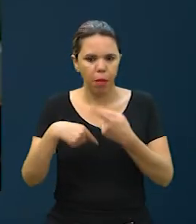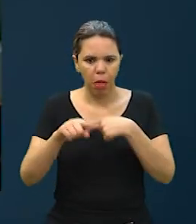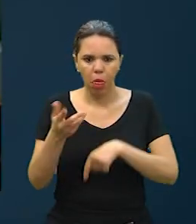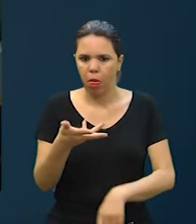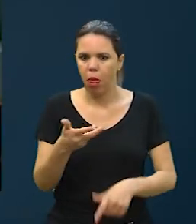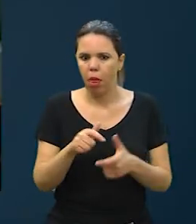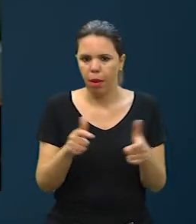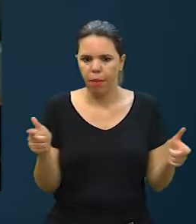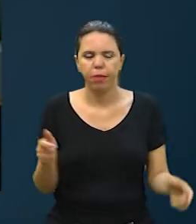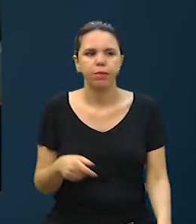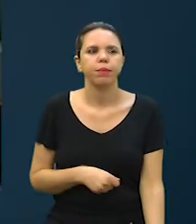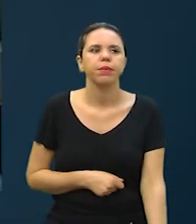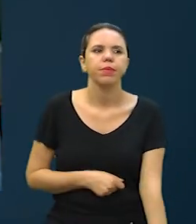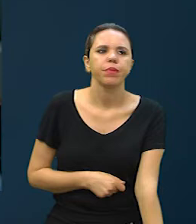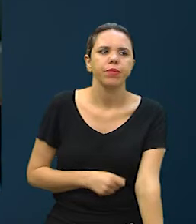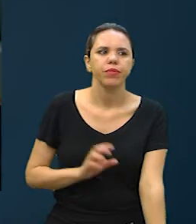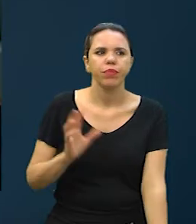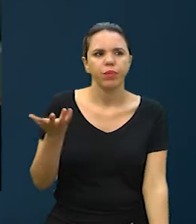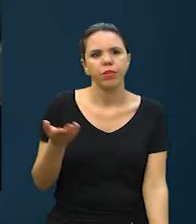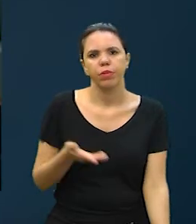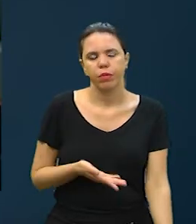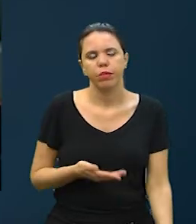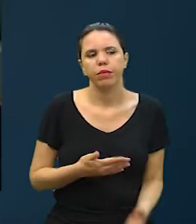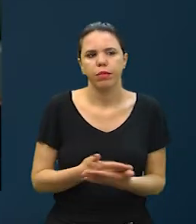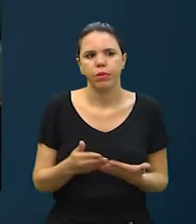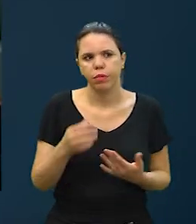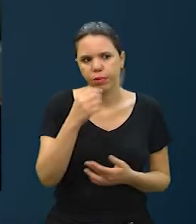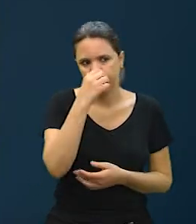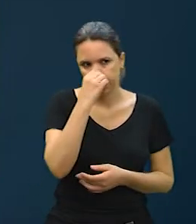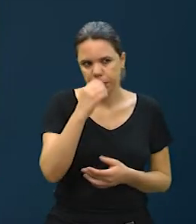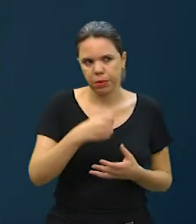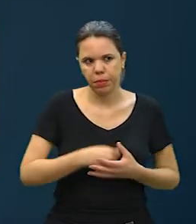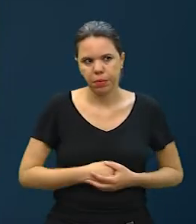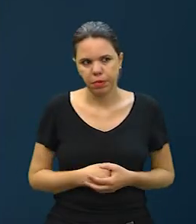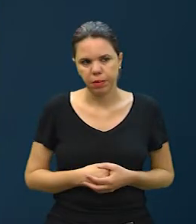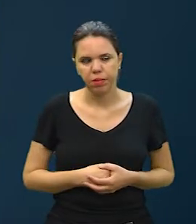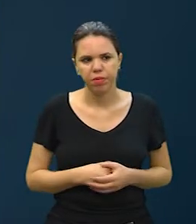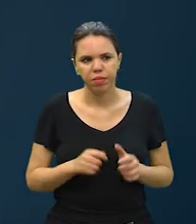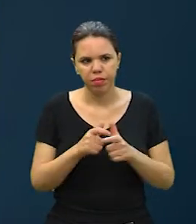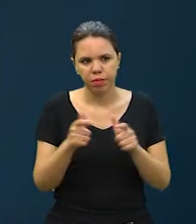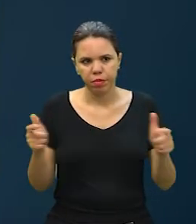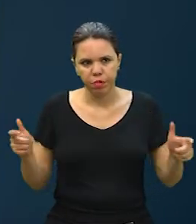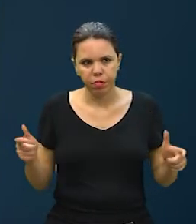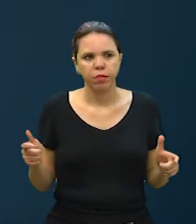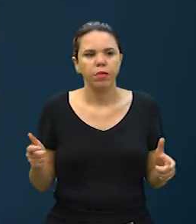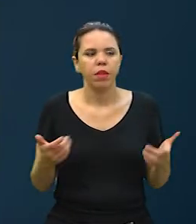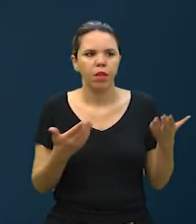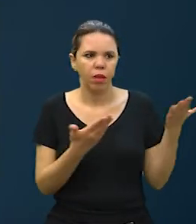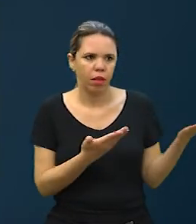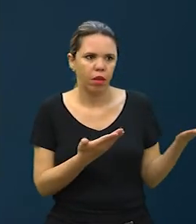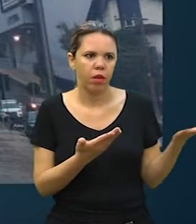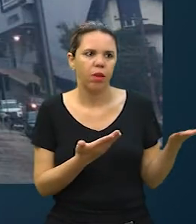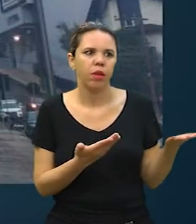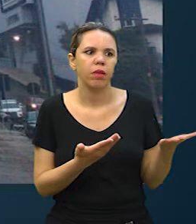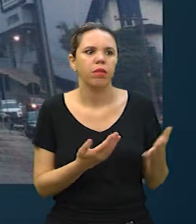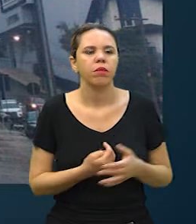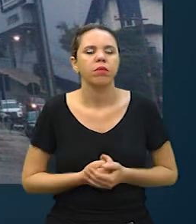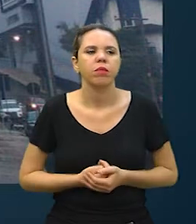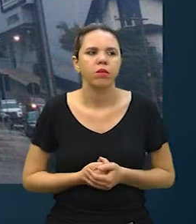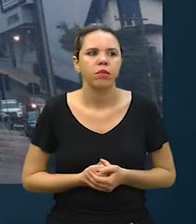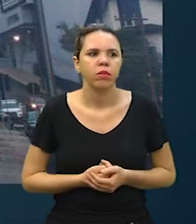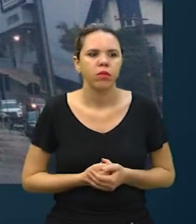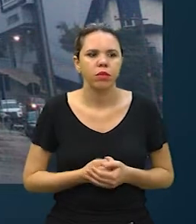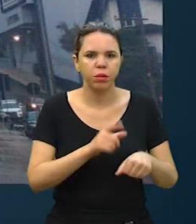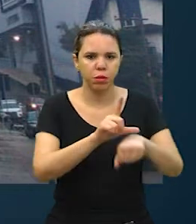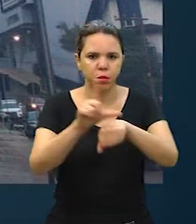que a gente consegue expandir com uma velocidade muito maior. E foi o que aconteceu. A gente começou a expandir via franchise, via